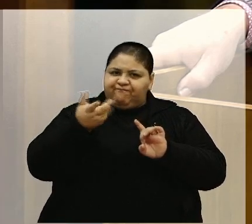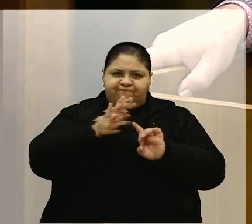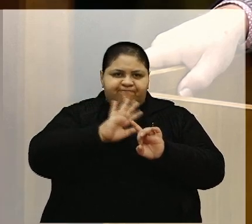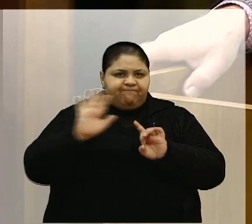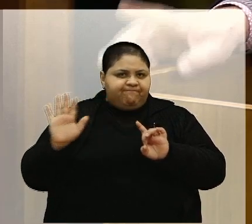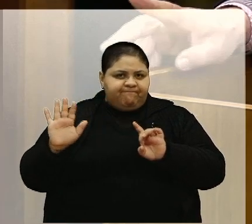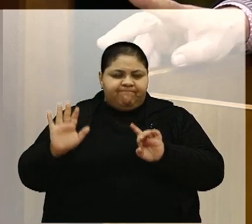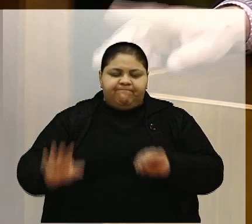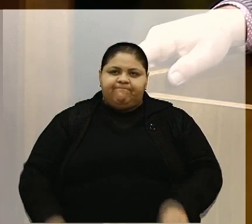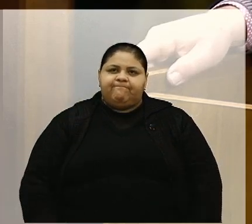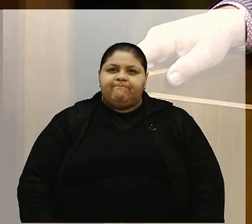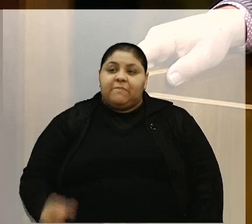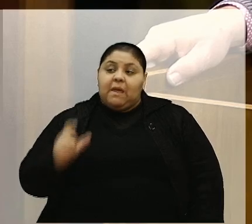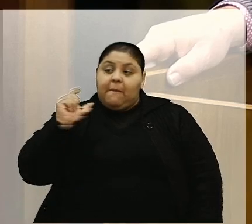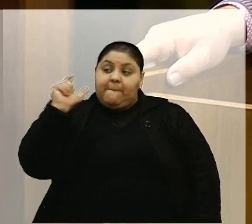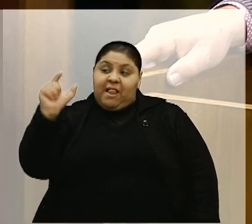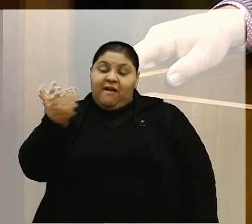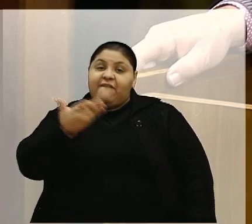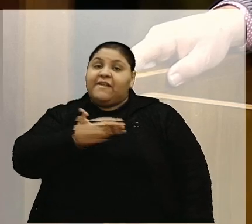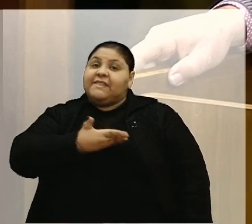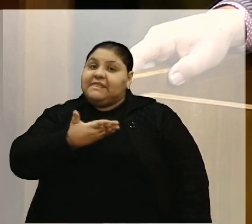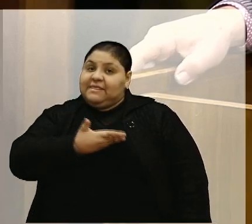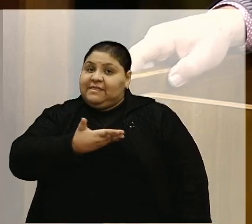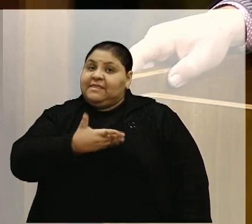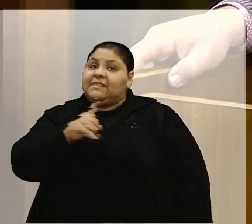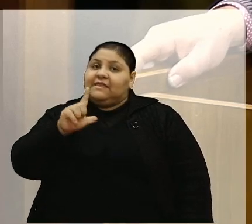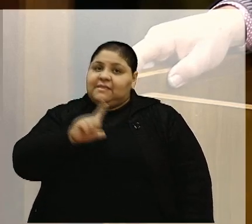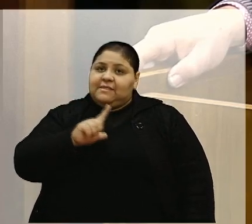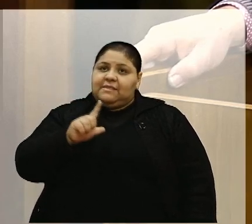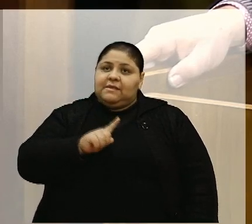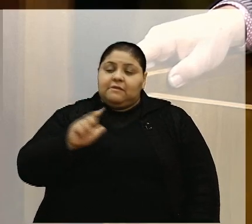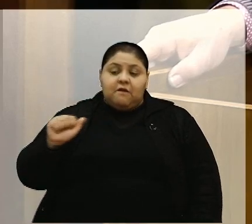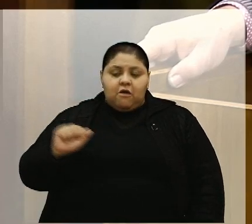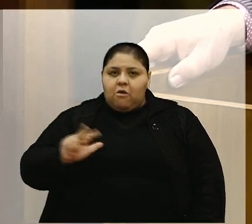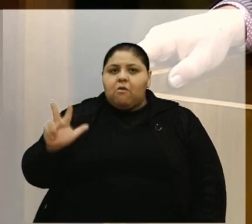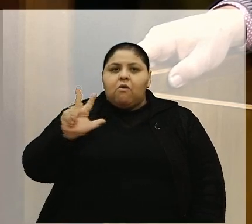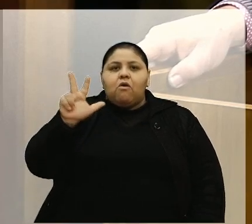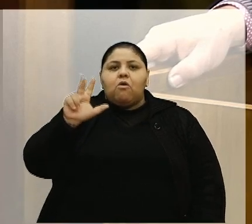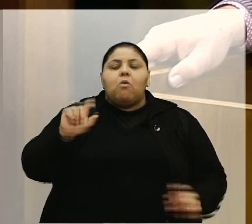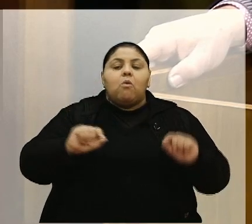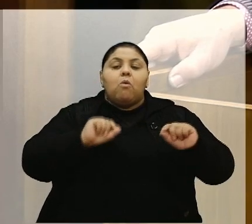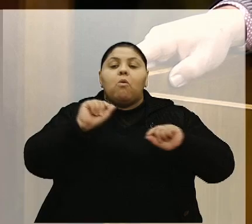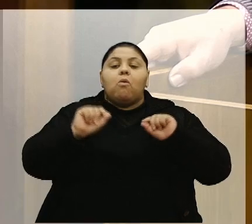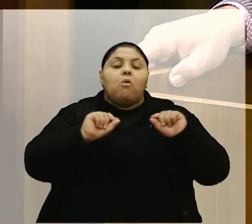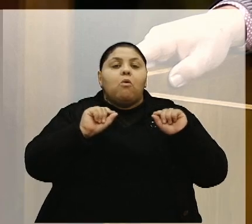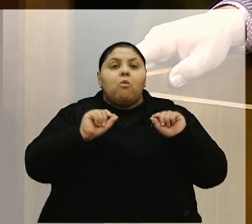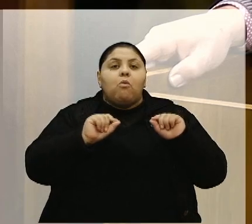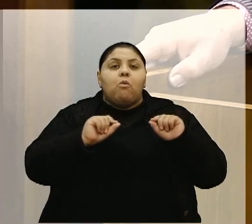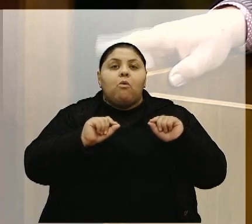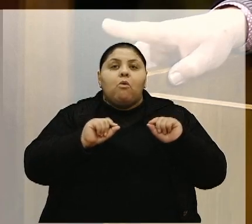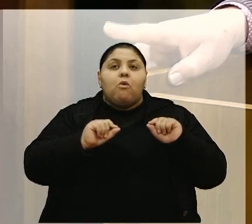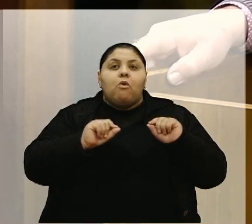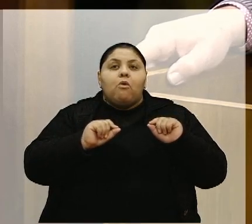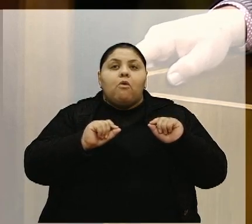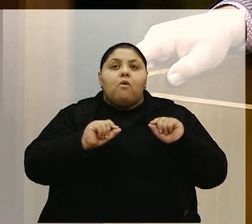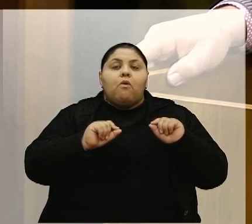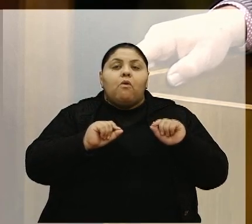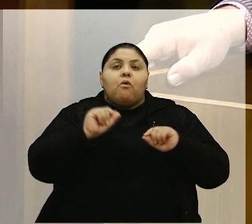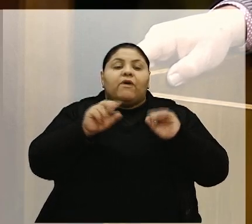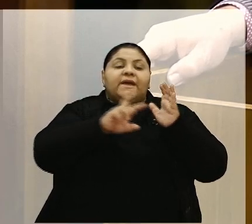A palavra amigo, ela tem que ser revista. Do que serve na vida da gente a palavra